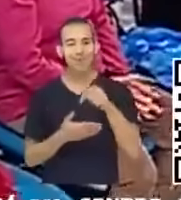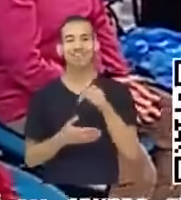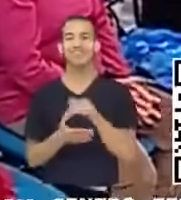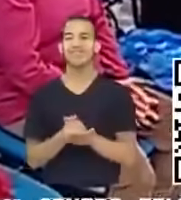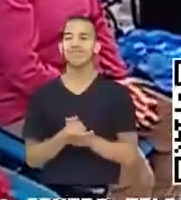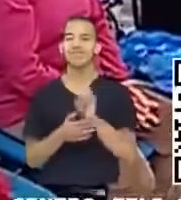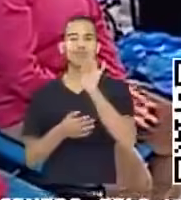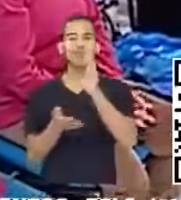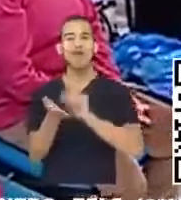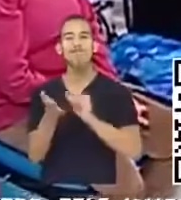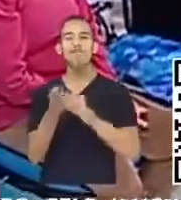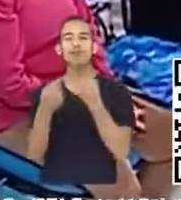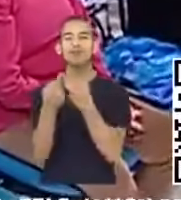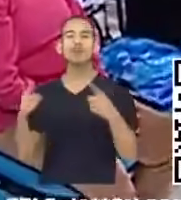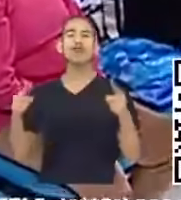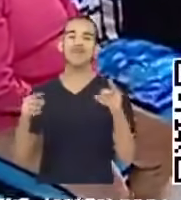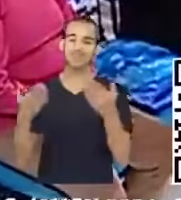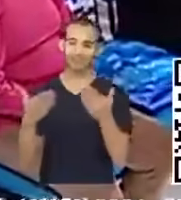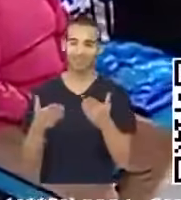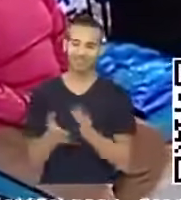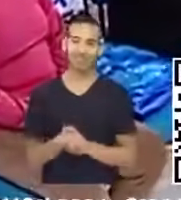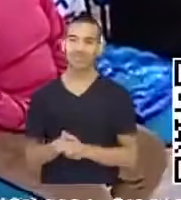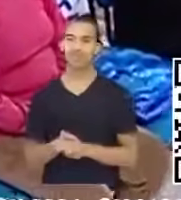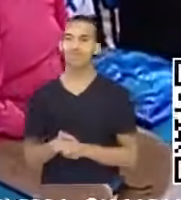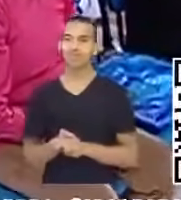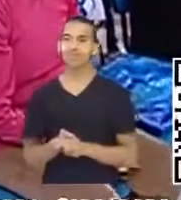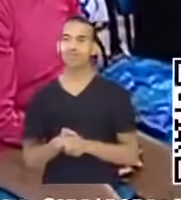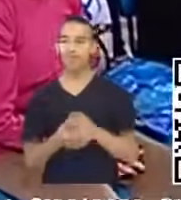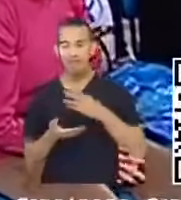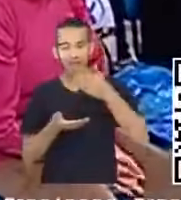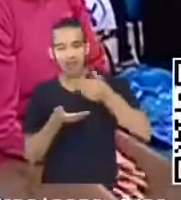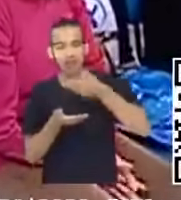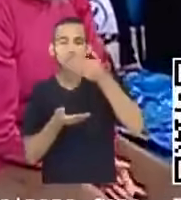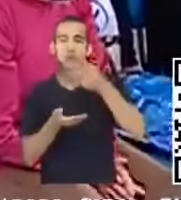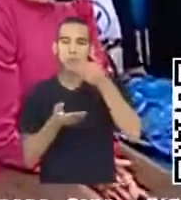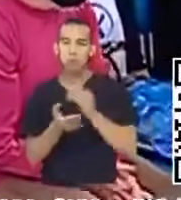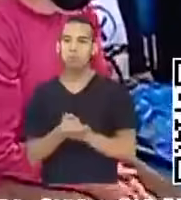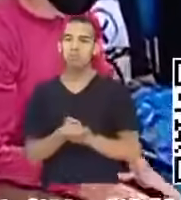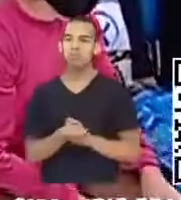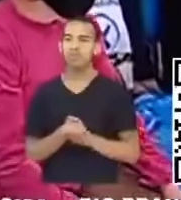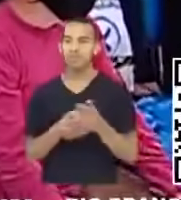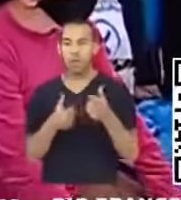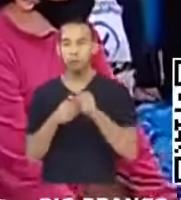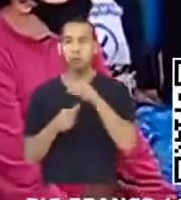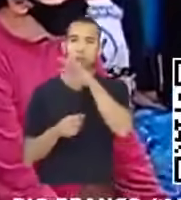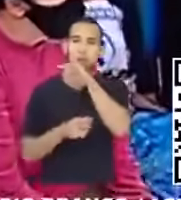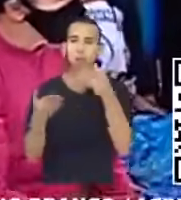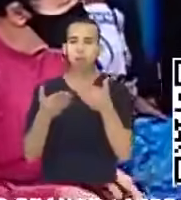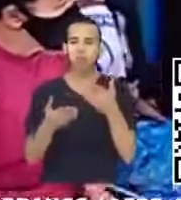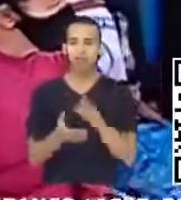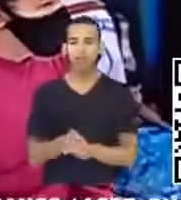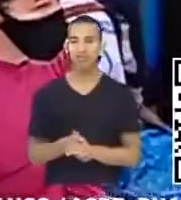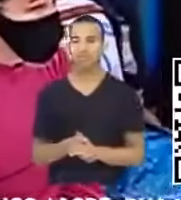só vou Dom Joaquim né bom então uma sopinha o negócio né eu tomei derrubado Hoje almocei